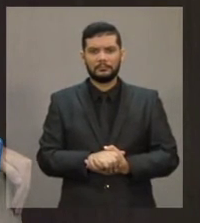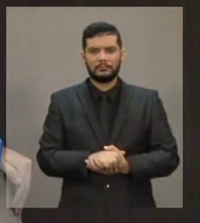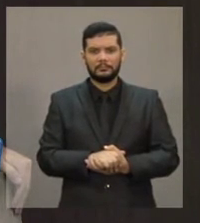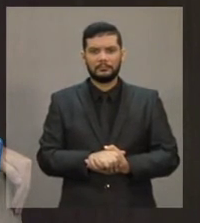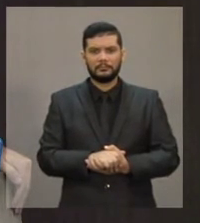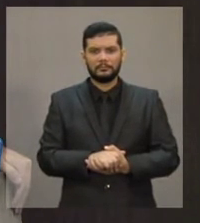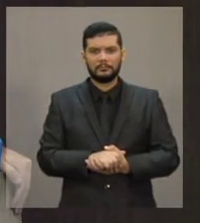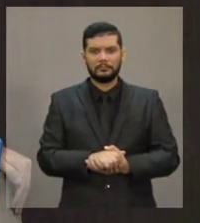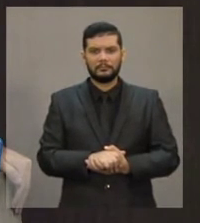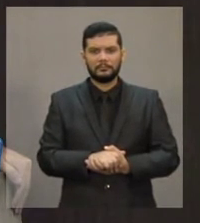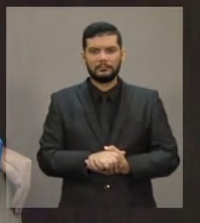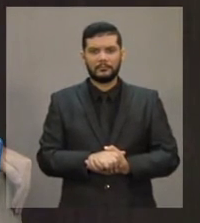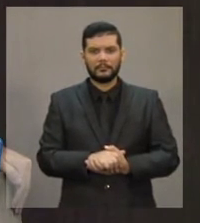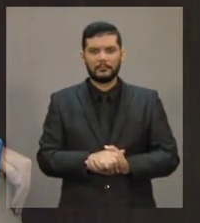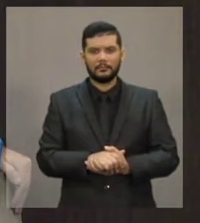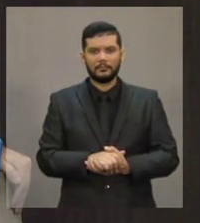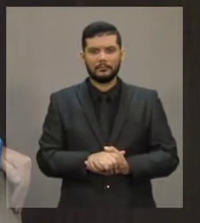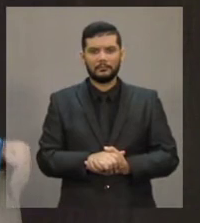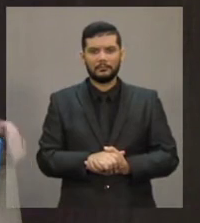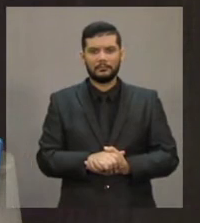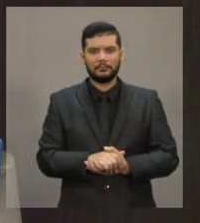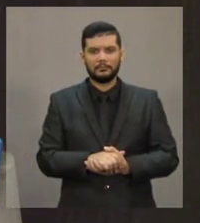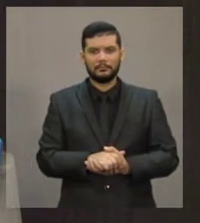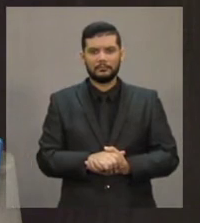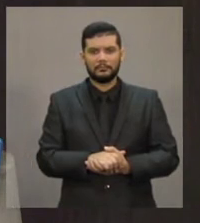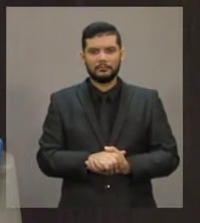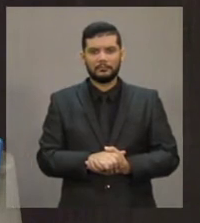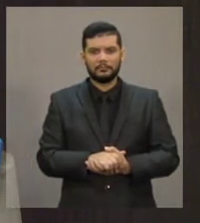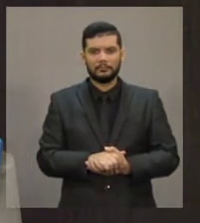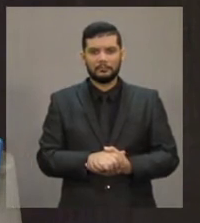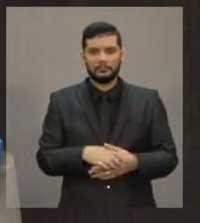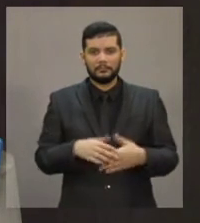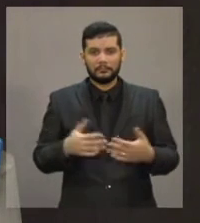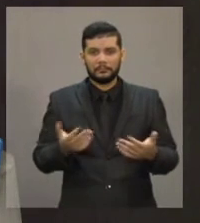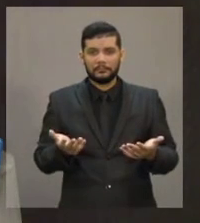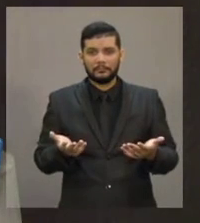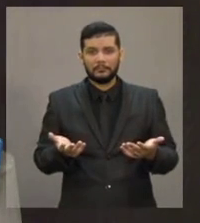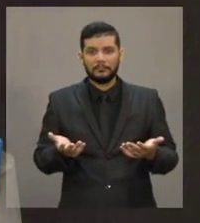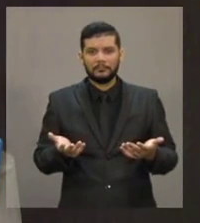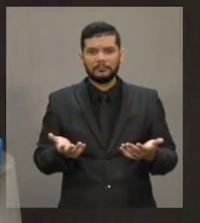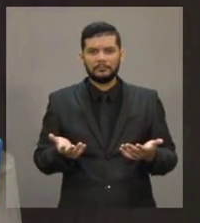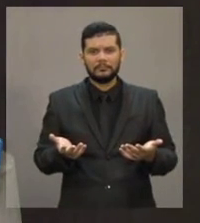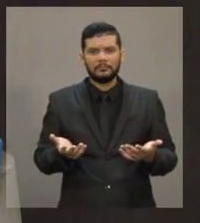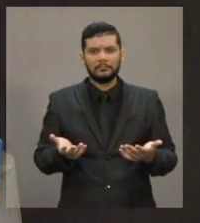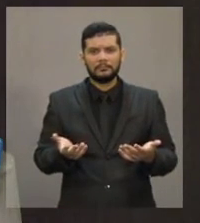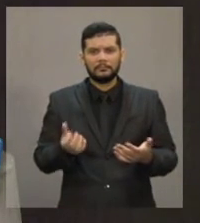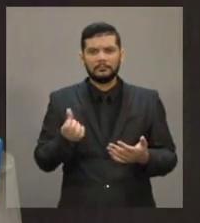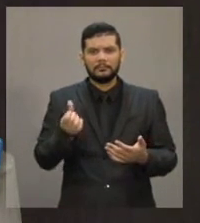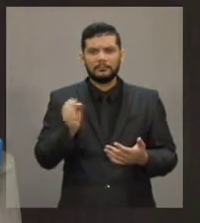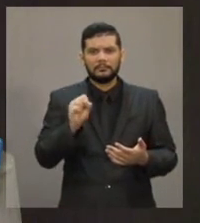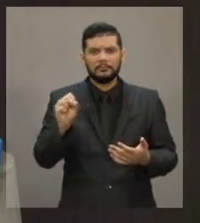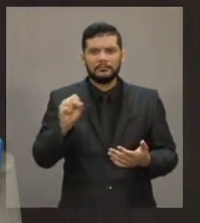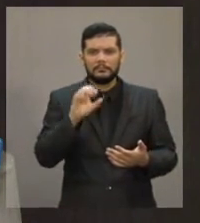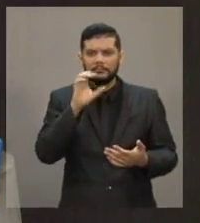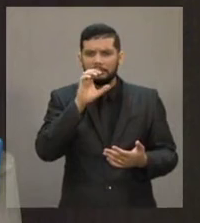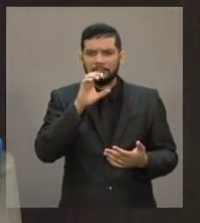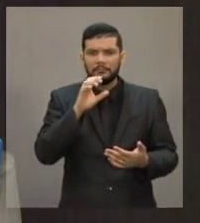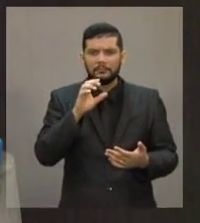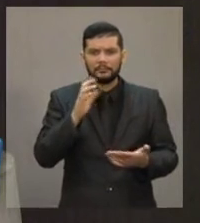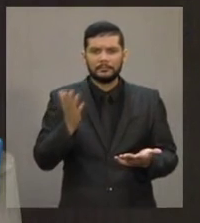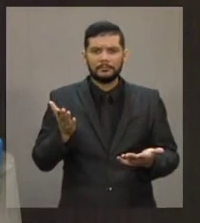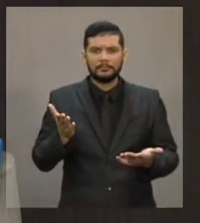Vamos deixar ele concluir. Veja, eu só queria... Não, eu só tenho 6 segundos. Eu queria fazer o seguinte, então.